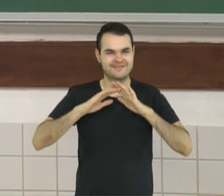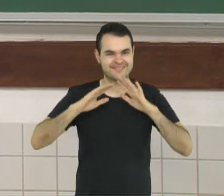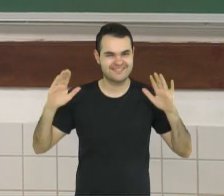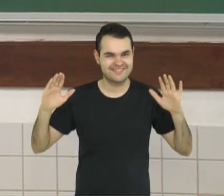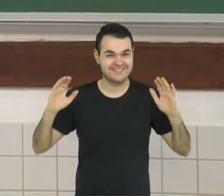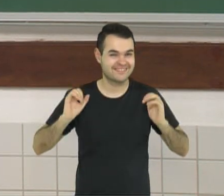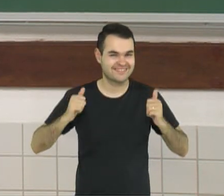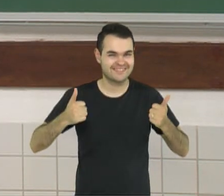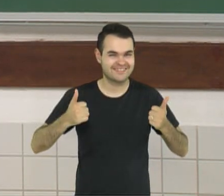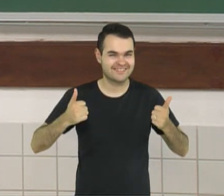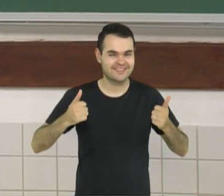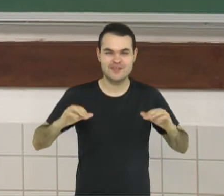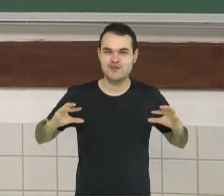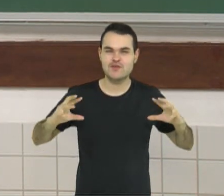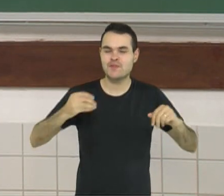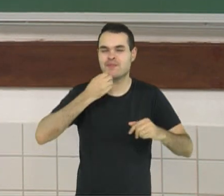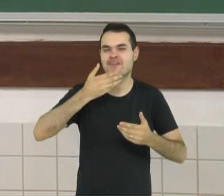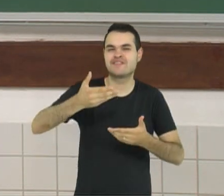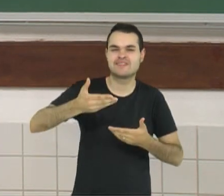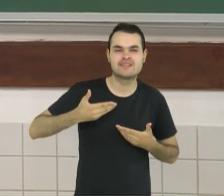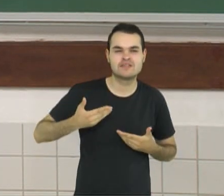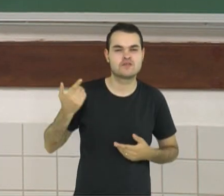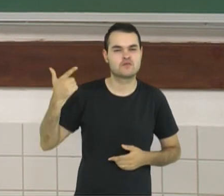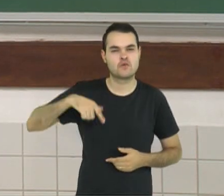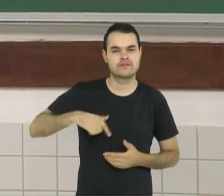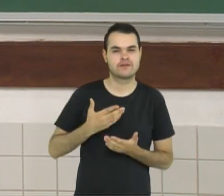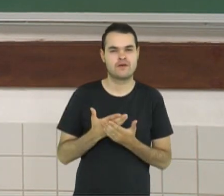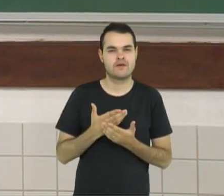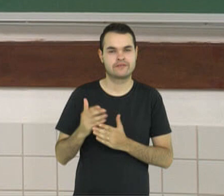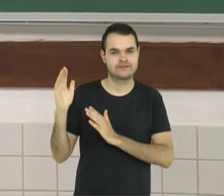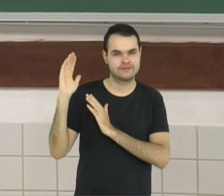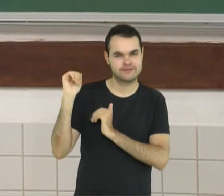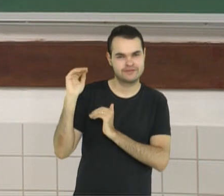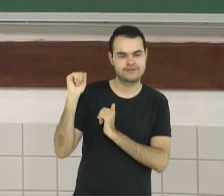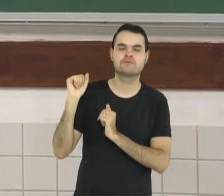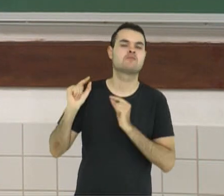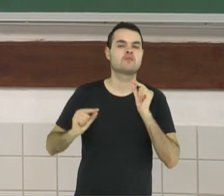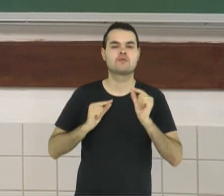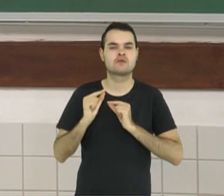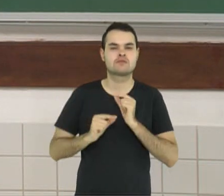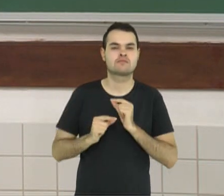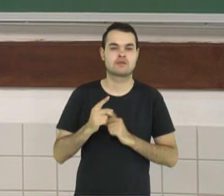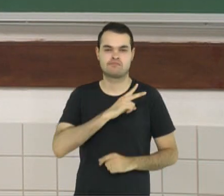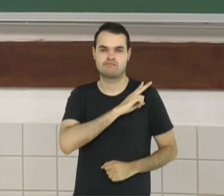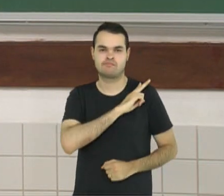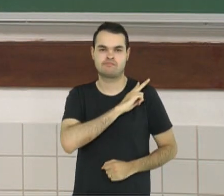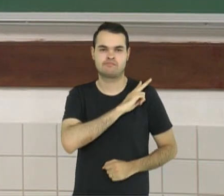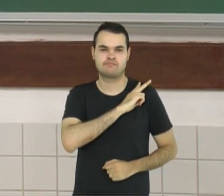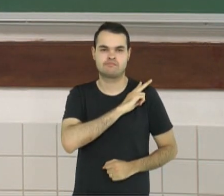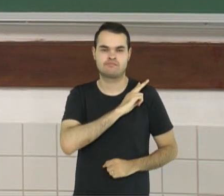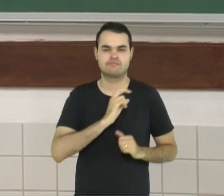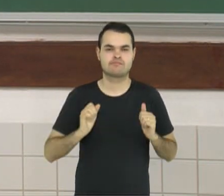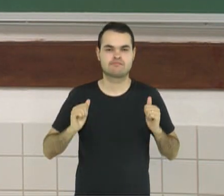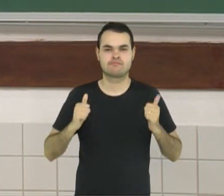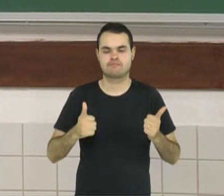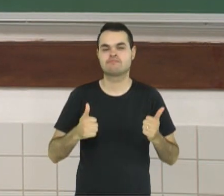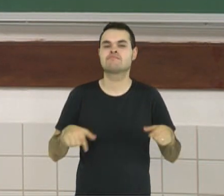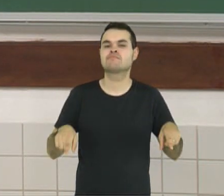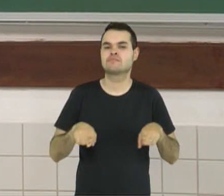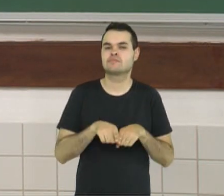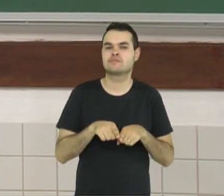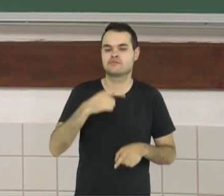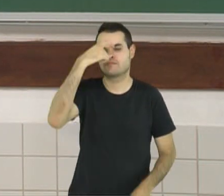Hola, ¿qué tal? Sean todos bienvenidos a nuestra clase de español para la segunda serie de la enseñanza media com